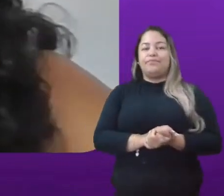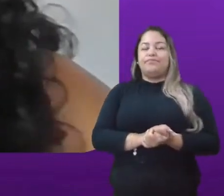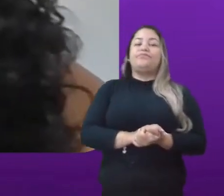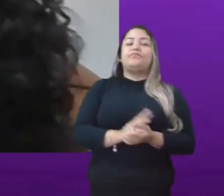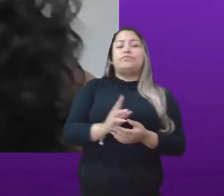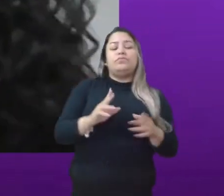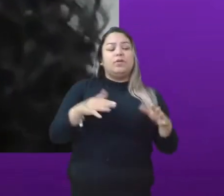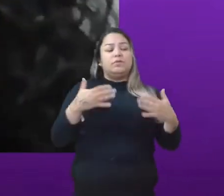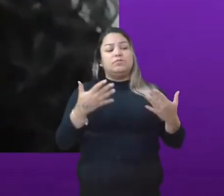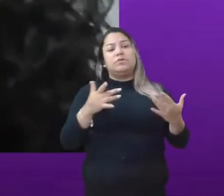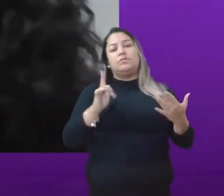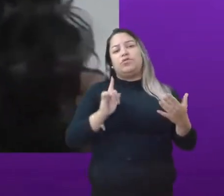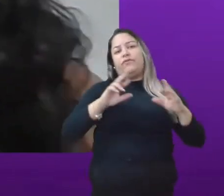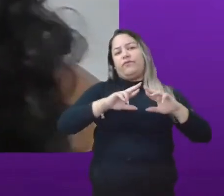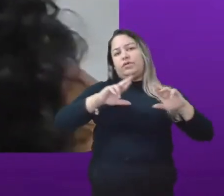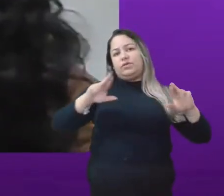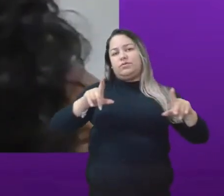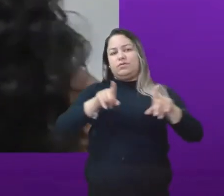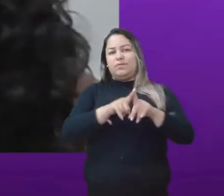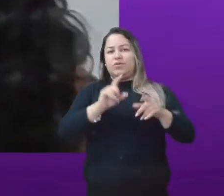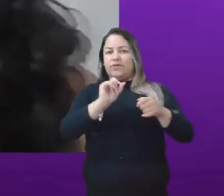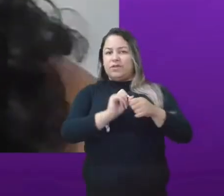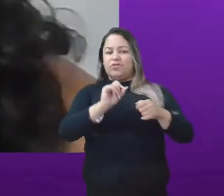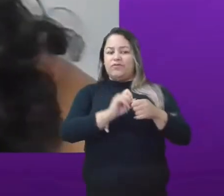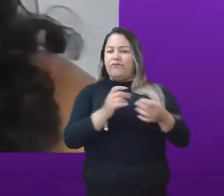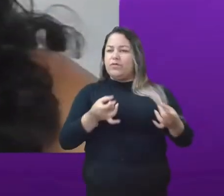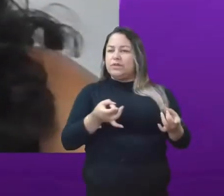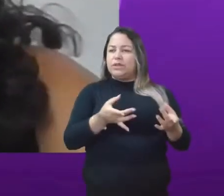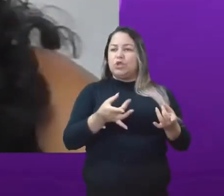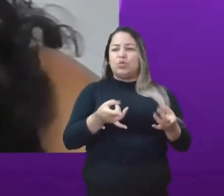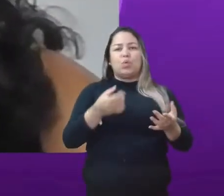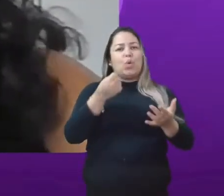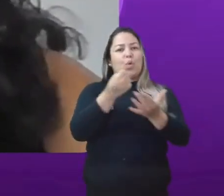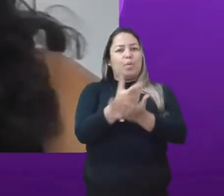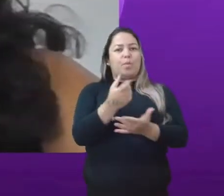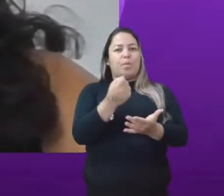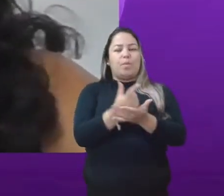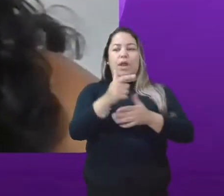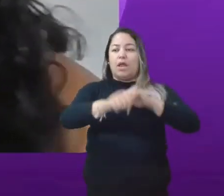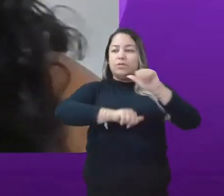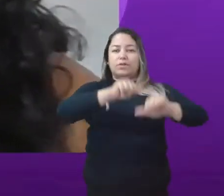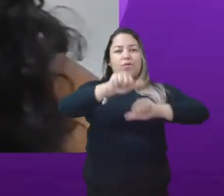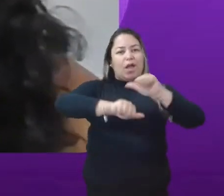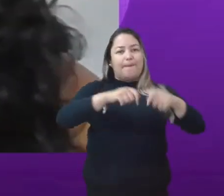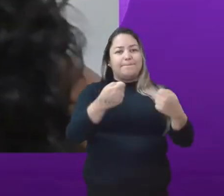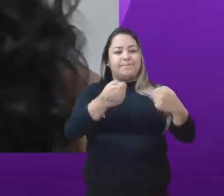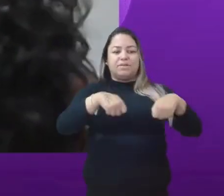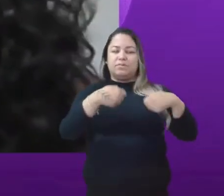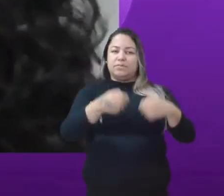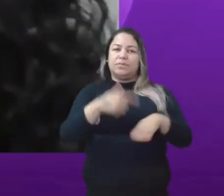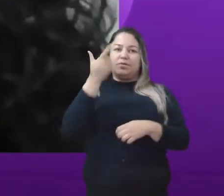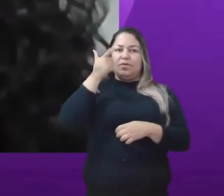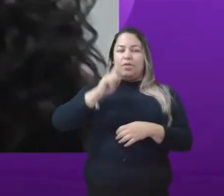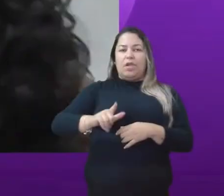Trata-se de um jeito diferente de produzir, de vender, de comprar e trocar o que é preciso para garantir